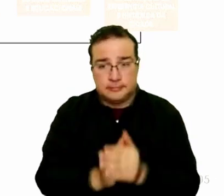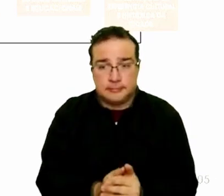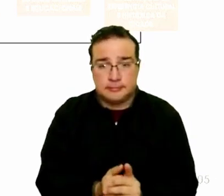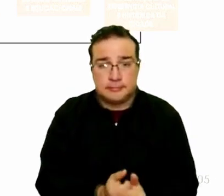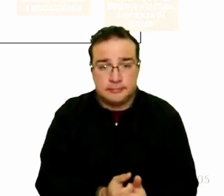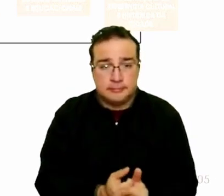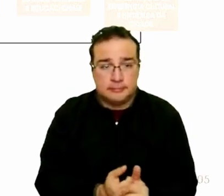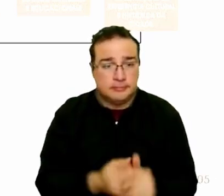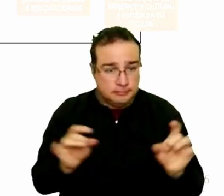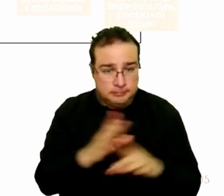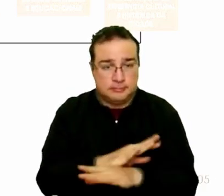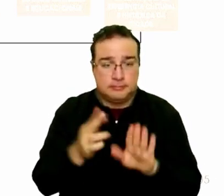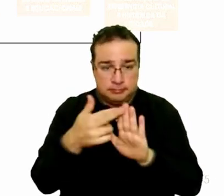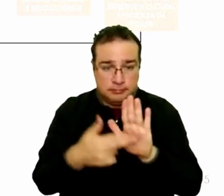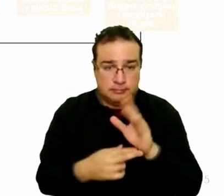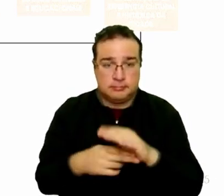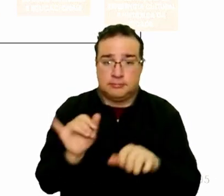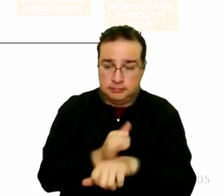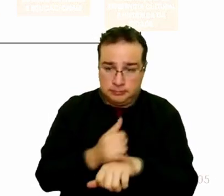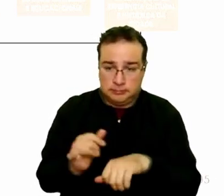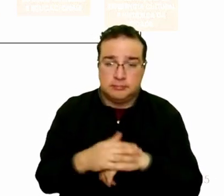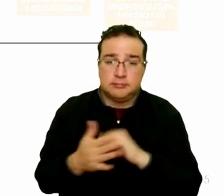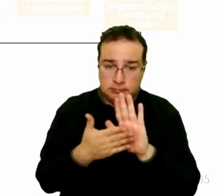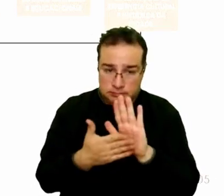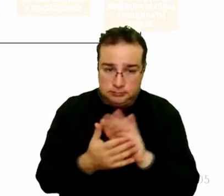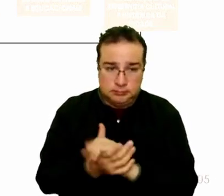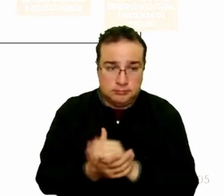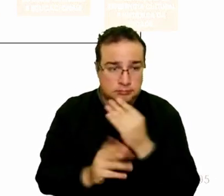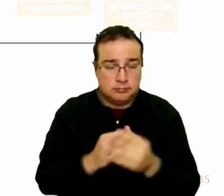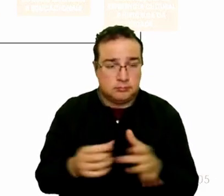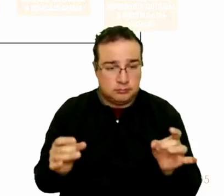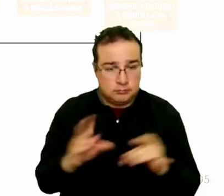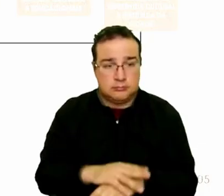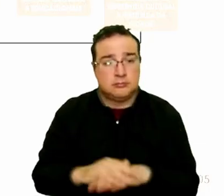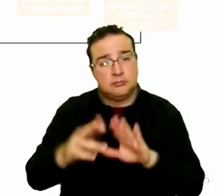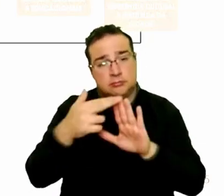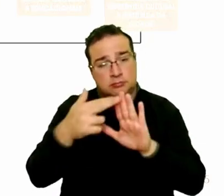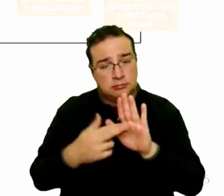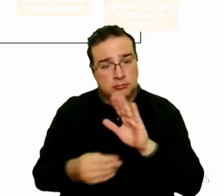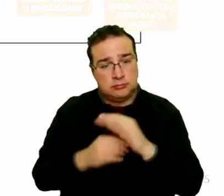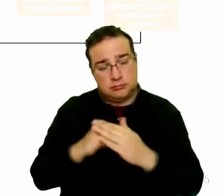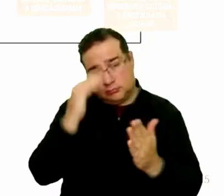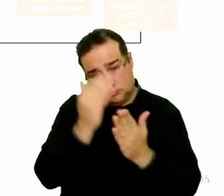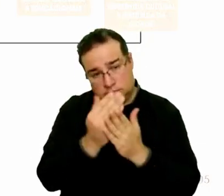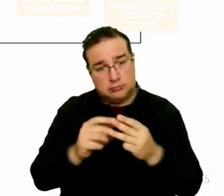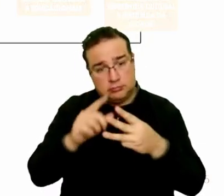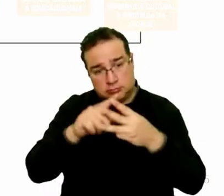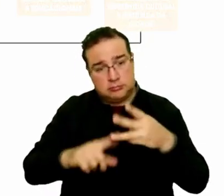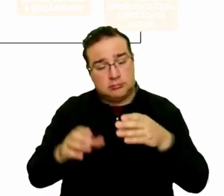Então, para efetivar os objetivos e as estratégias propostas, é que se estabeleceu diretrizes classificadas em